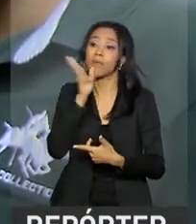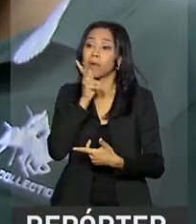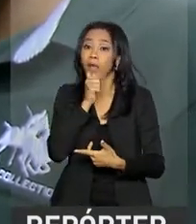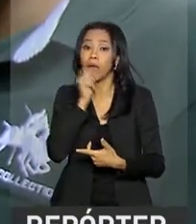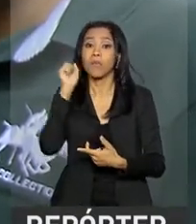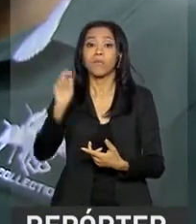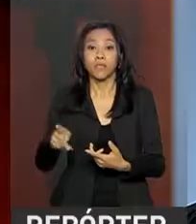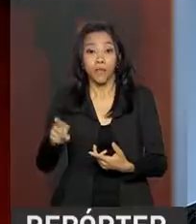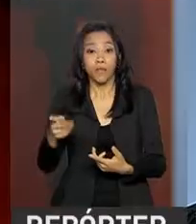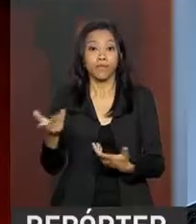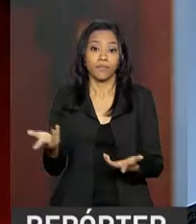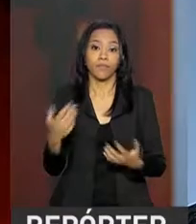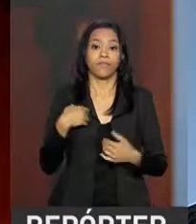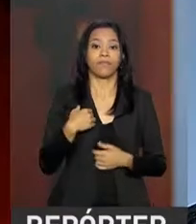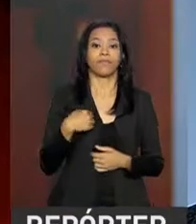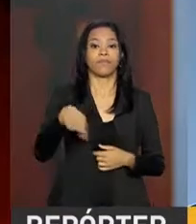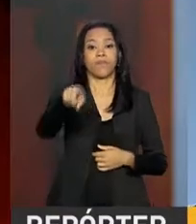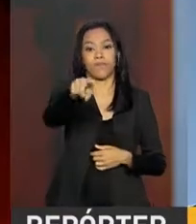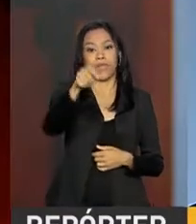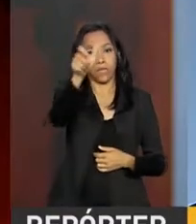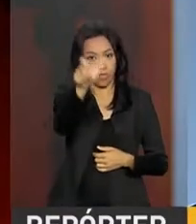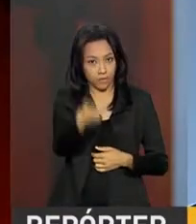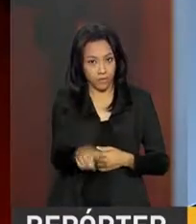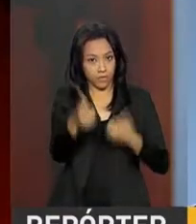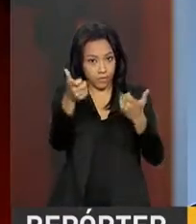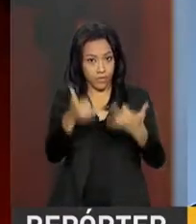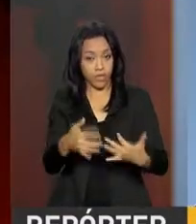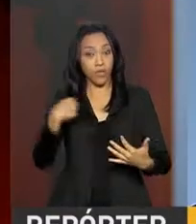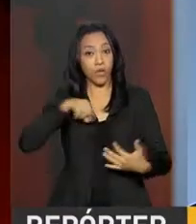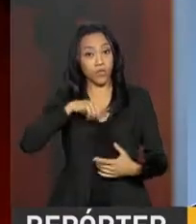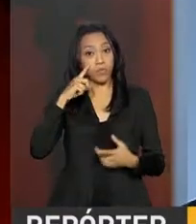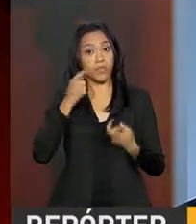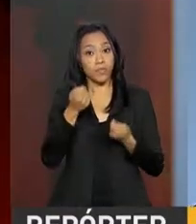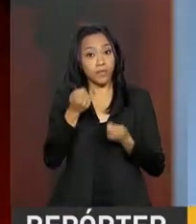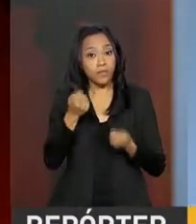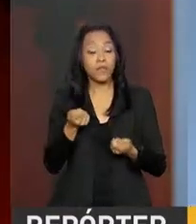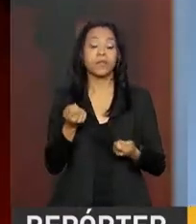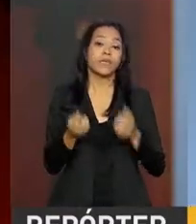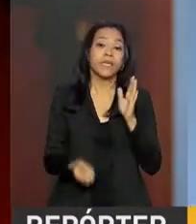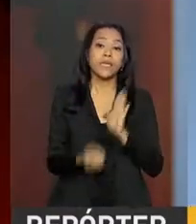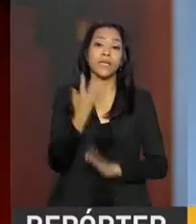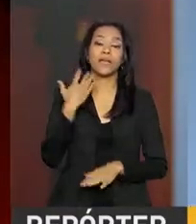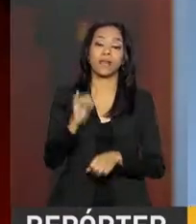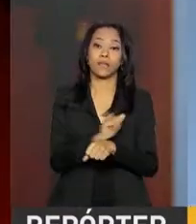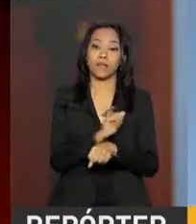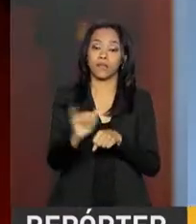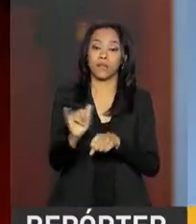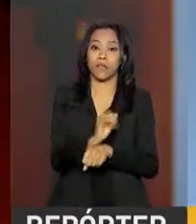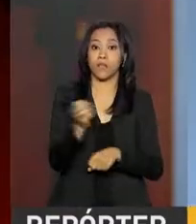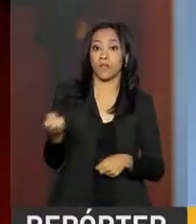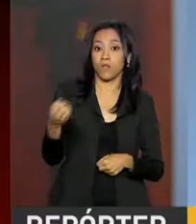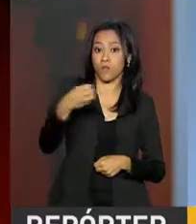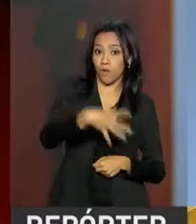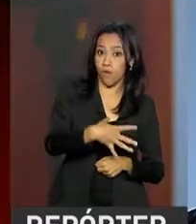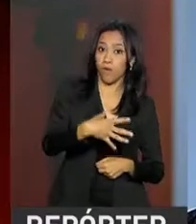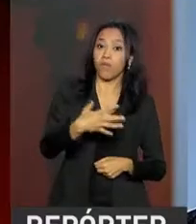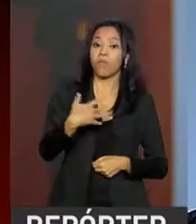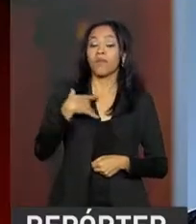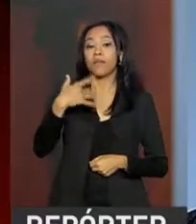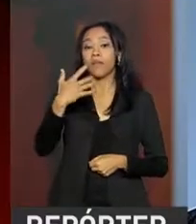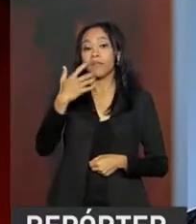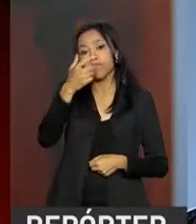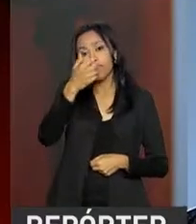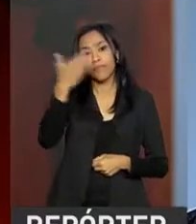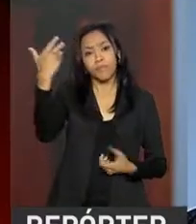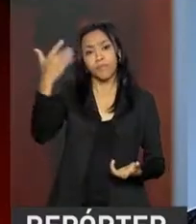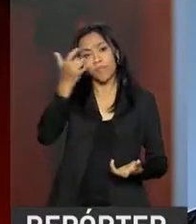pra gente aposentar nós estamos tentando automatizar e criar ferramentas nova novos pra facilitar o